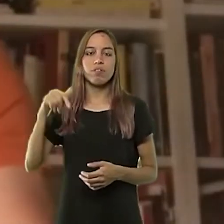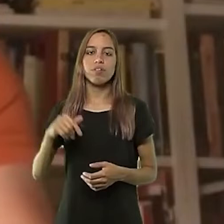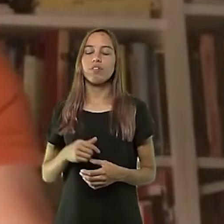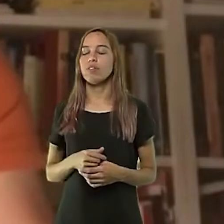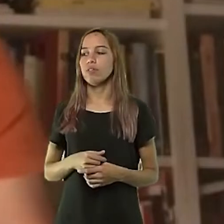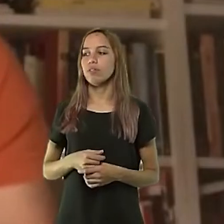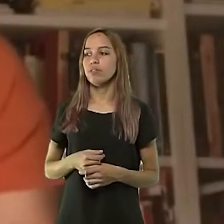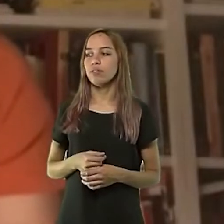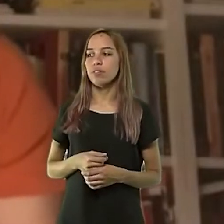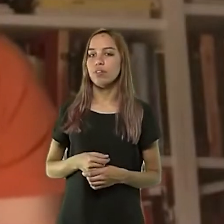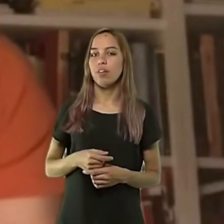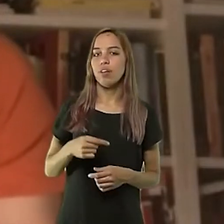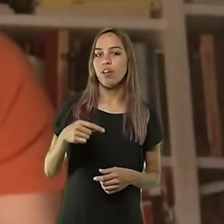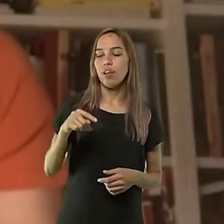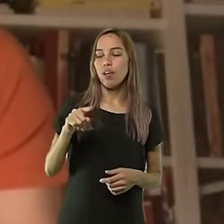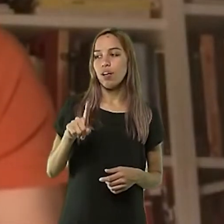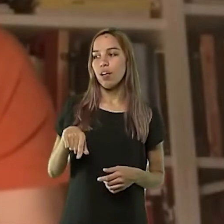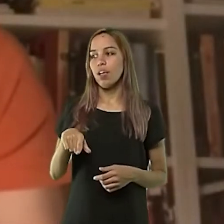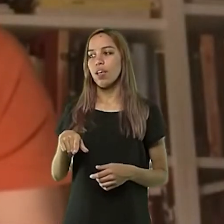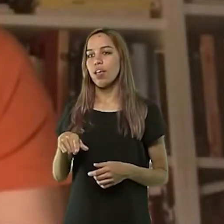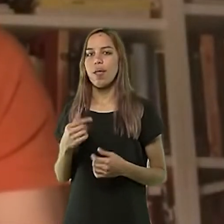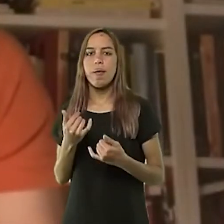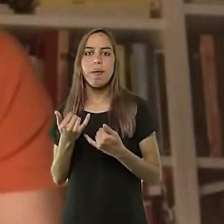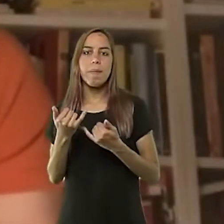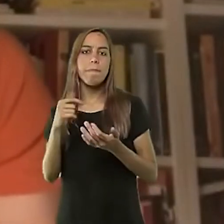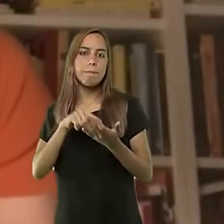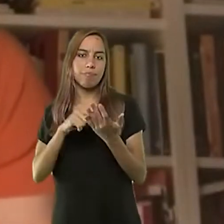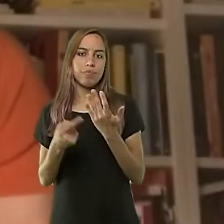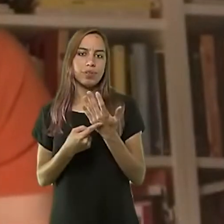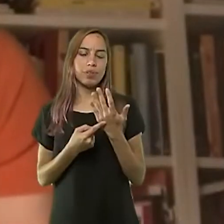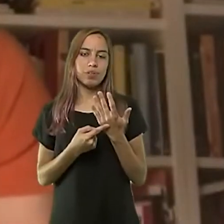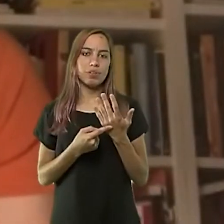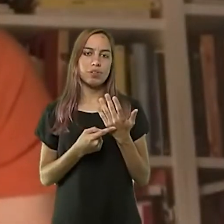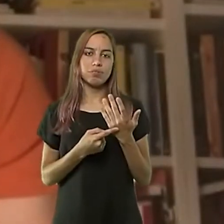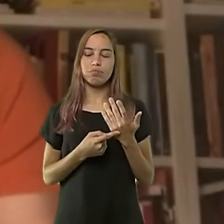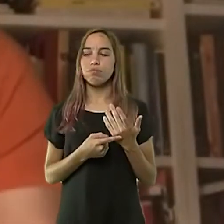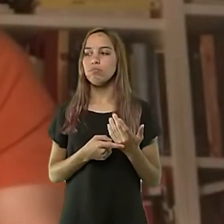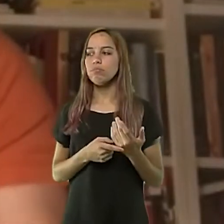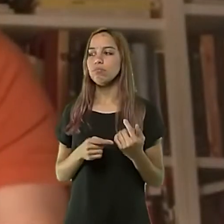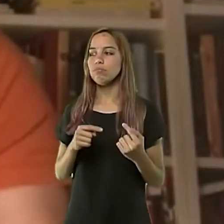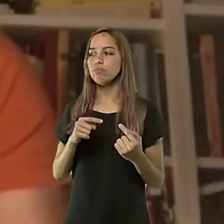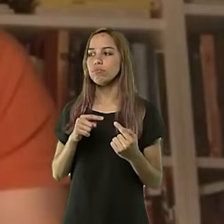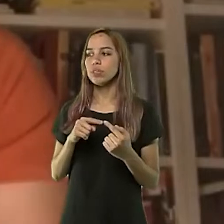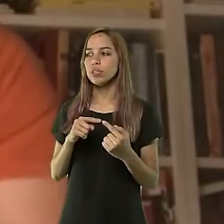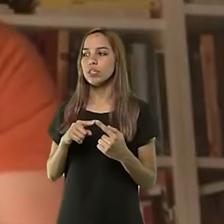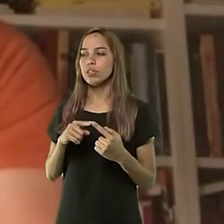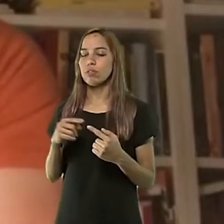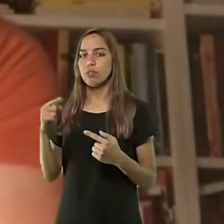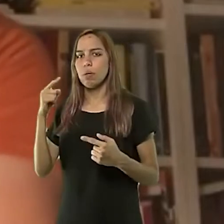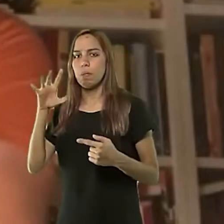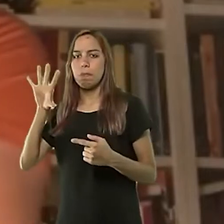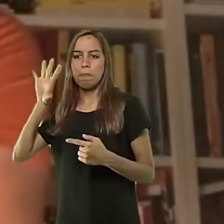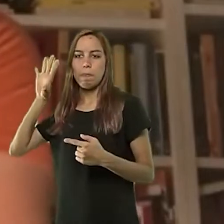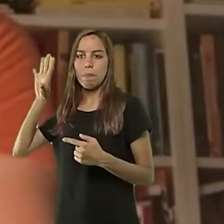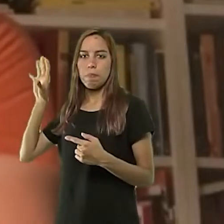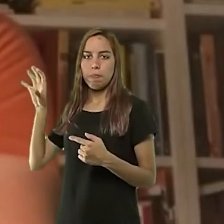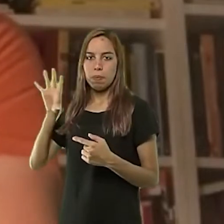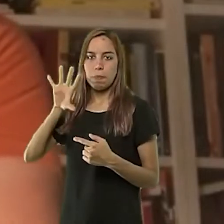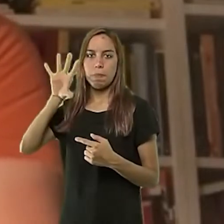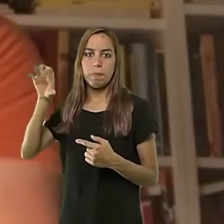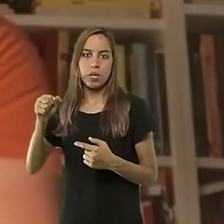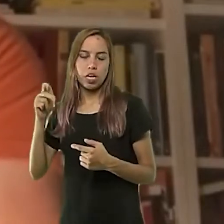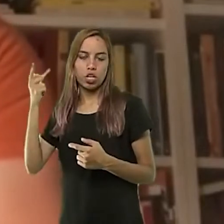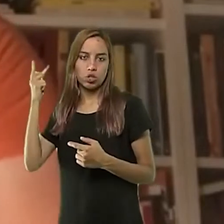foi feito e reproduzido nos anos 40 nos Estados Unidos, e mais tarde por um casal de New Age americano